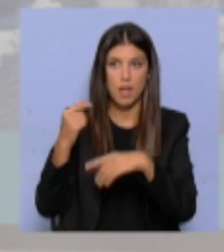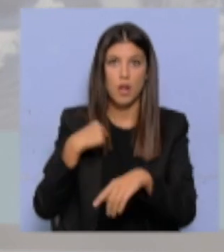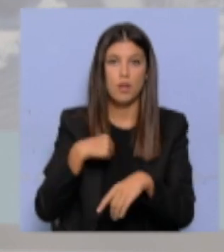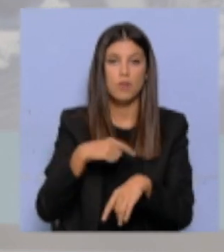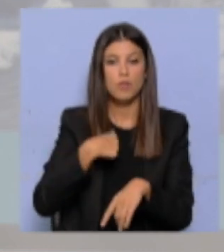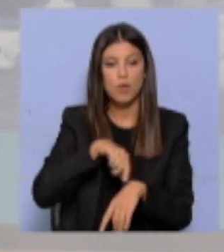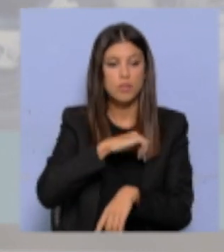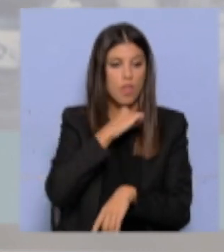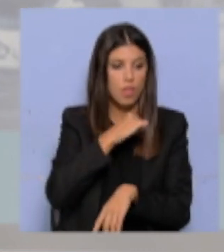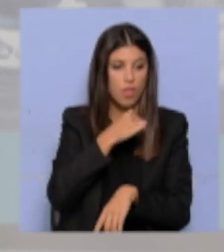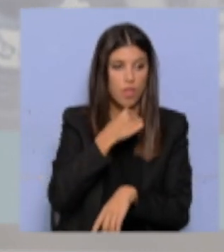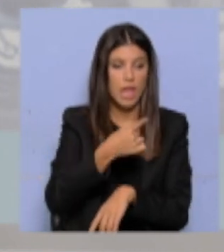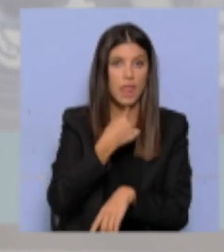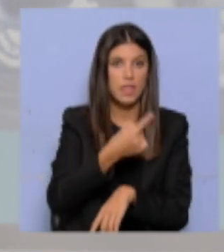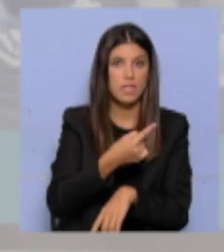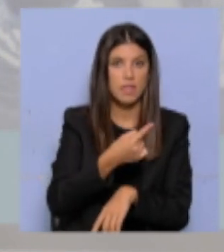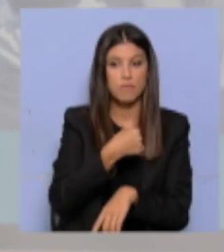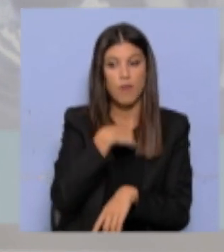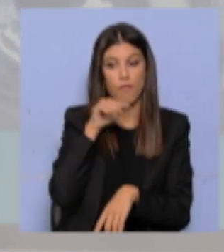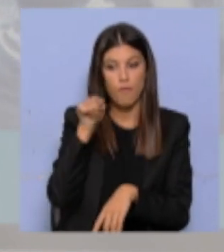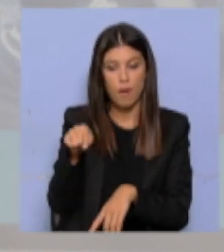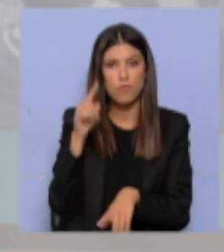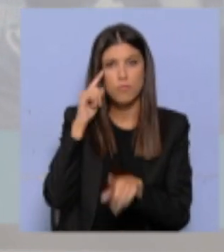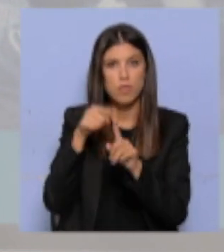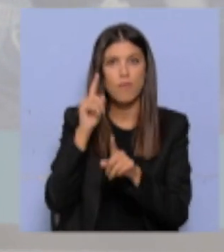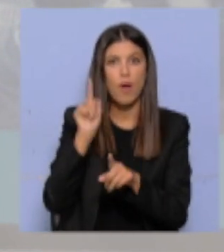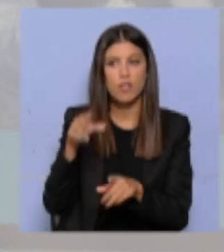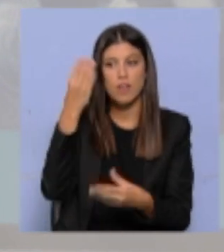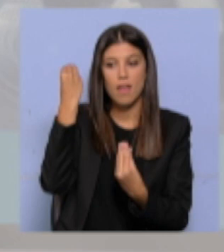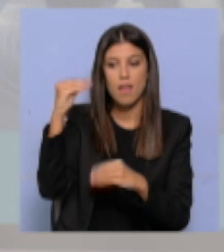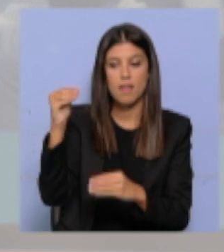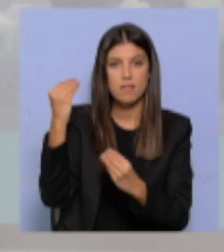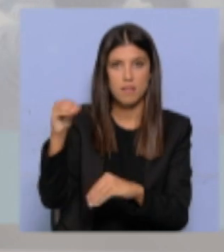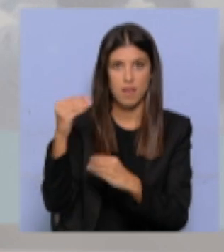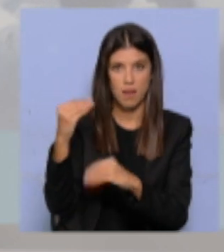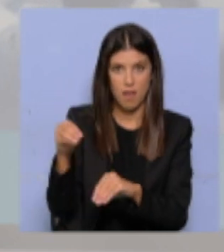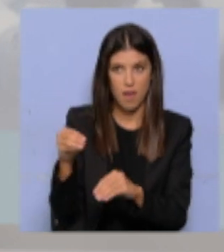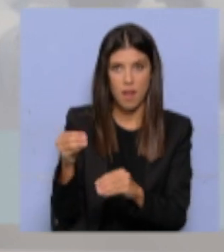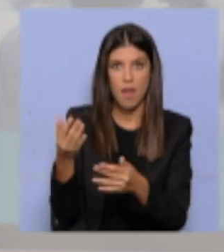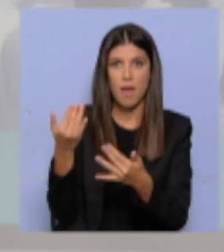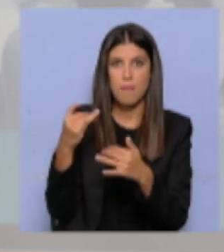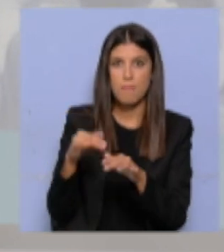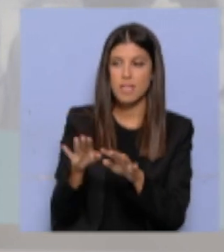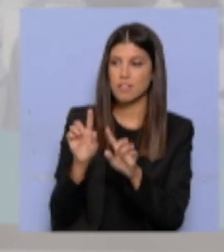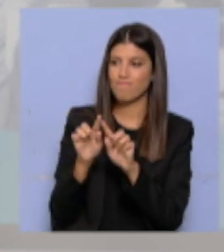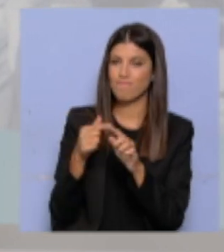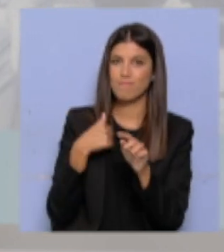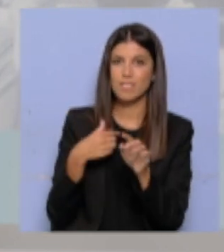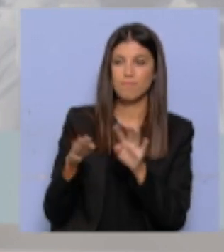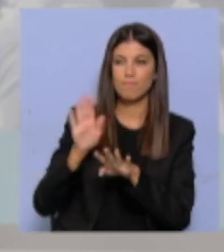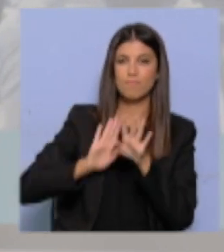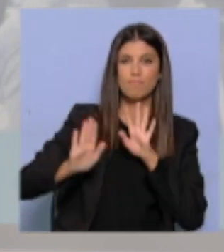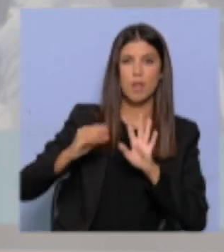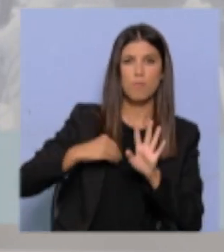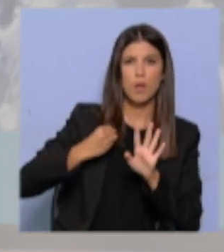que vamos para ensinar, mas eu fico sempre um pouco preocupado